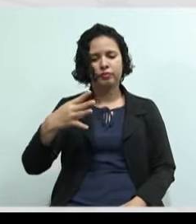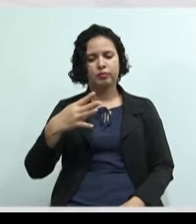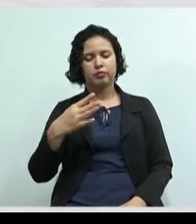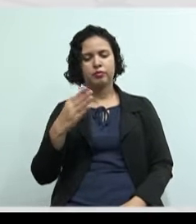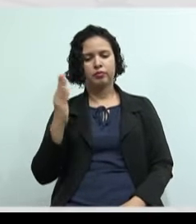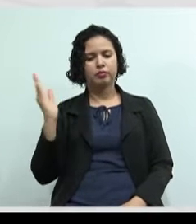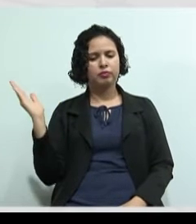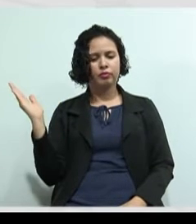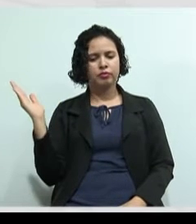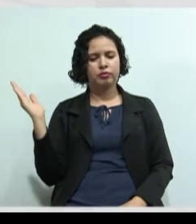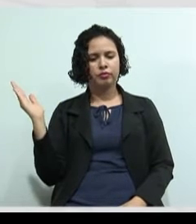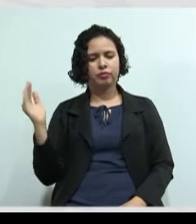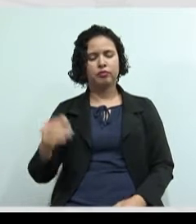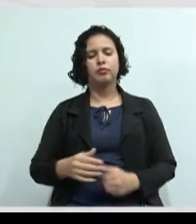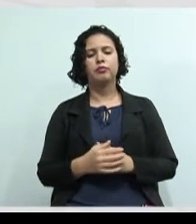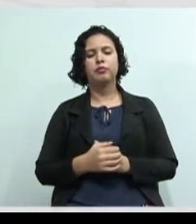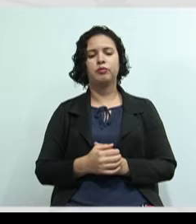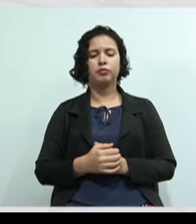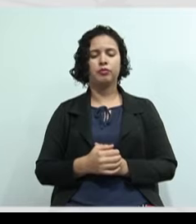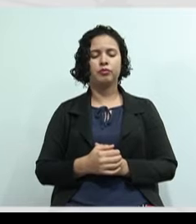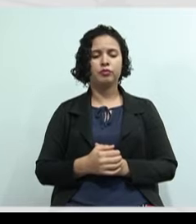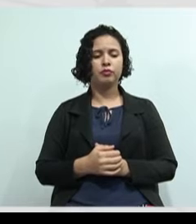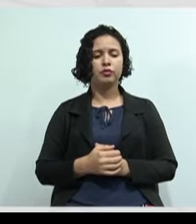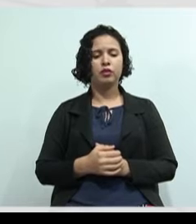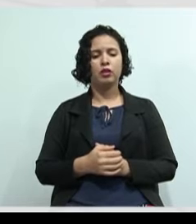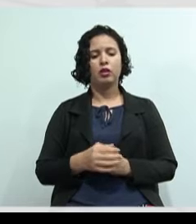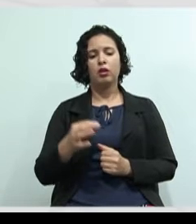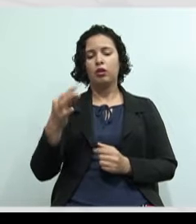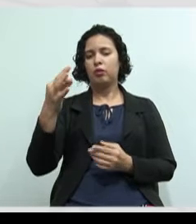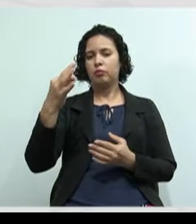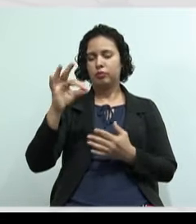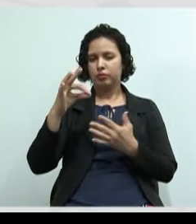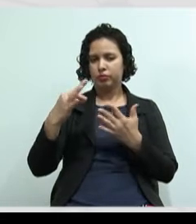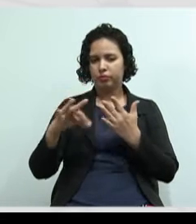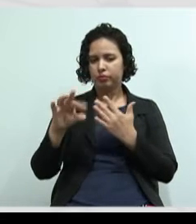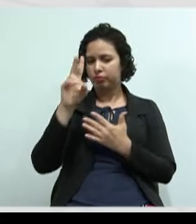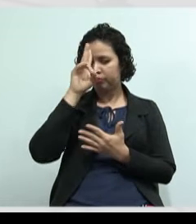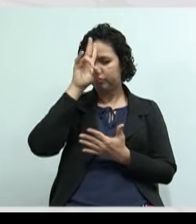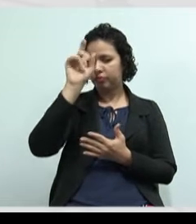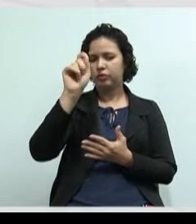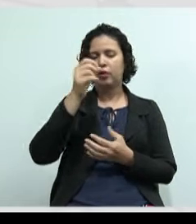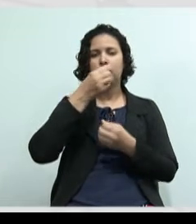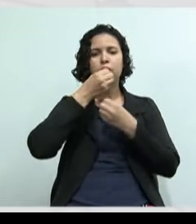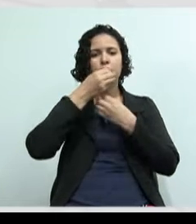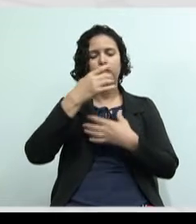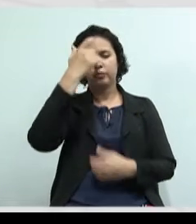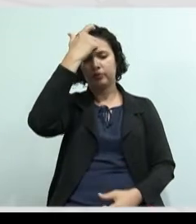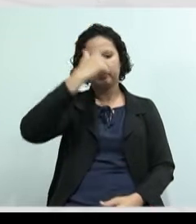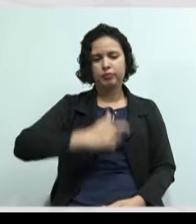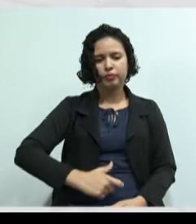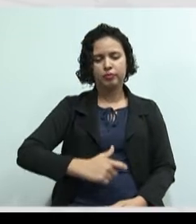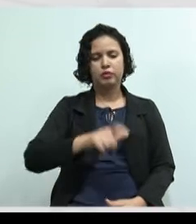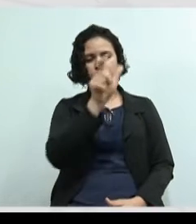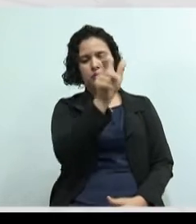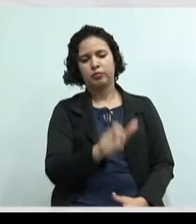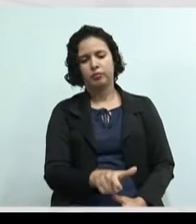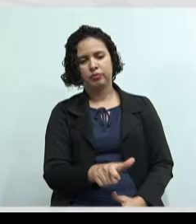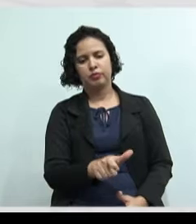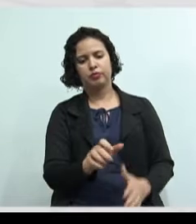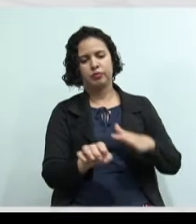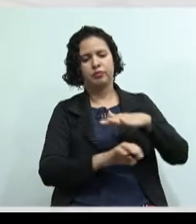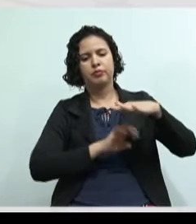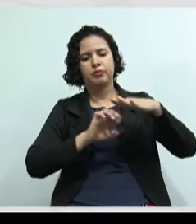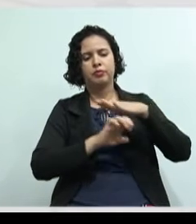pontos fortes. Uma boa imagem da cooperativa, a qualidade do produto, ou no caso da cooperativa pode ser o serviço, as